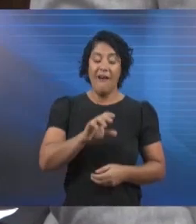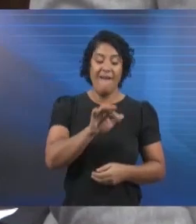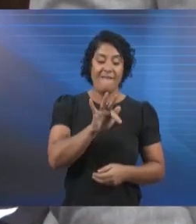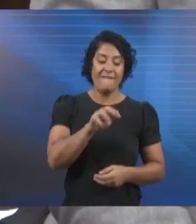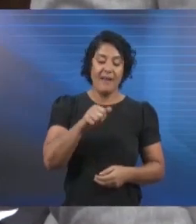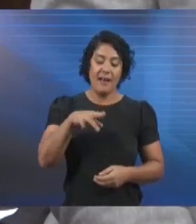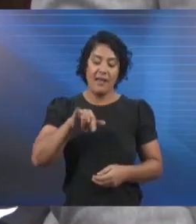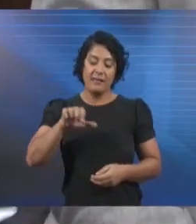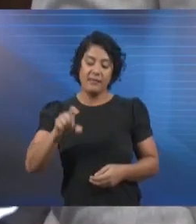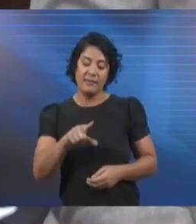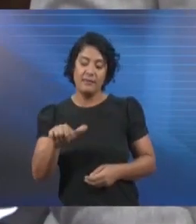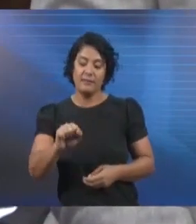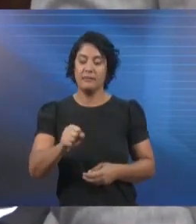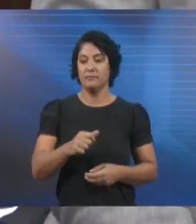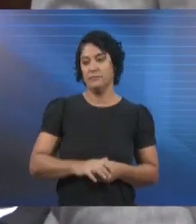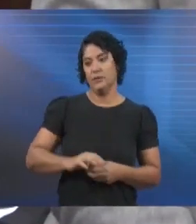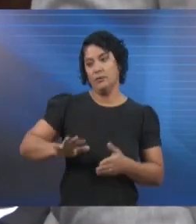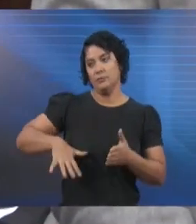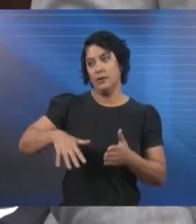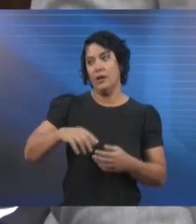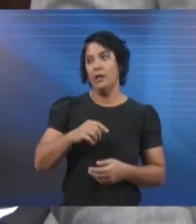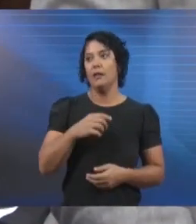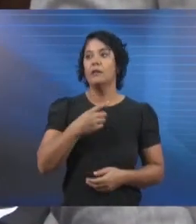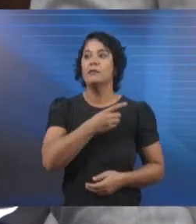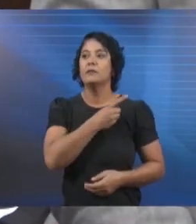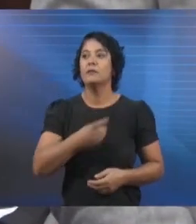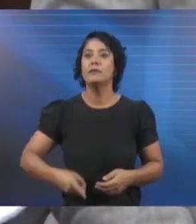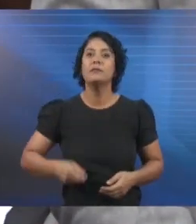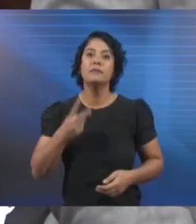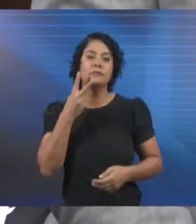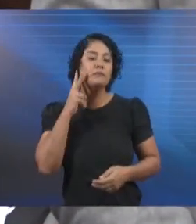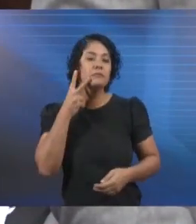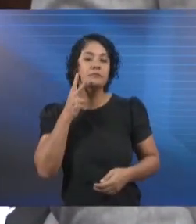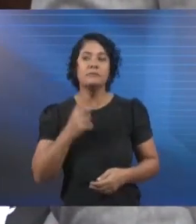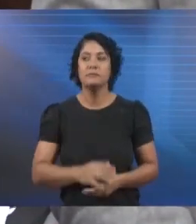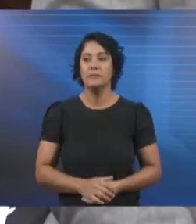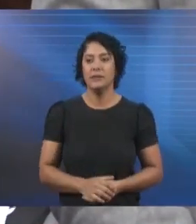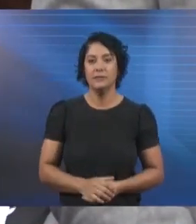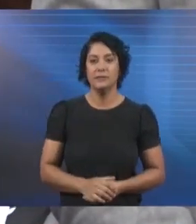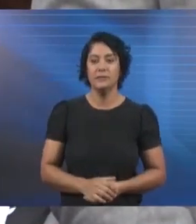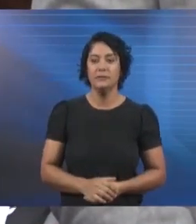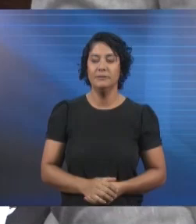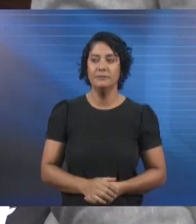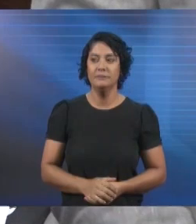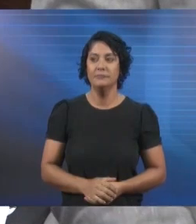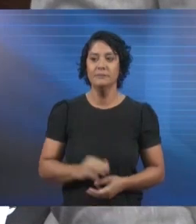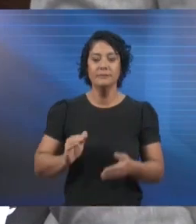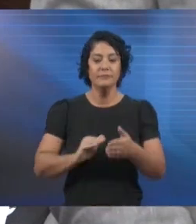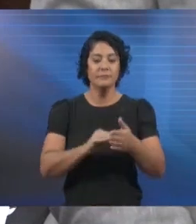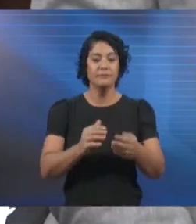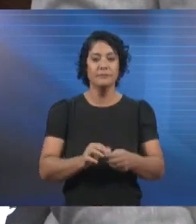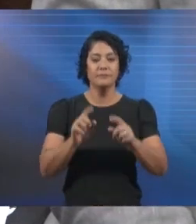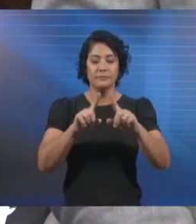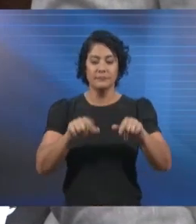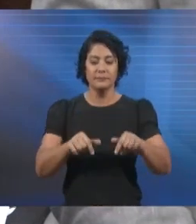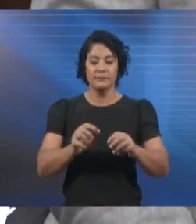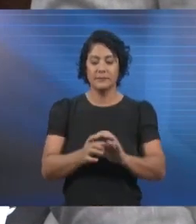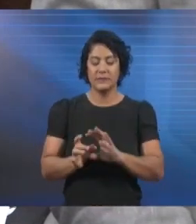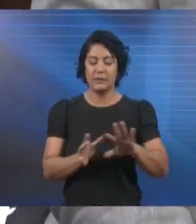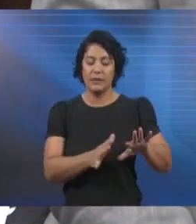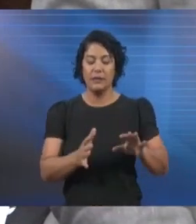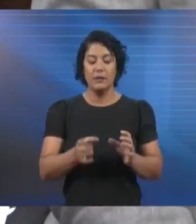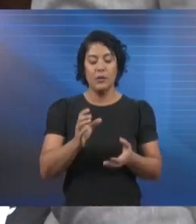do litoral potiguá Deputado divanei de Brasília e por último matéria com dispensa aprovada pelo